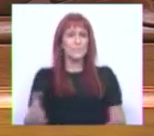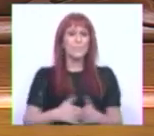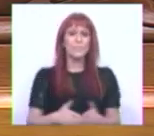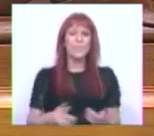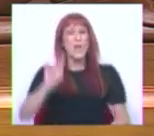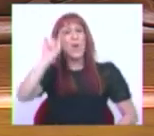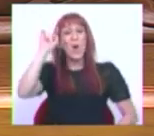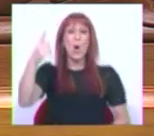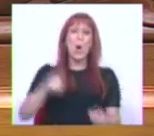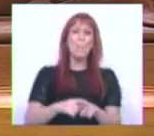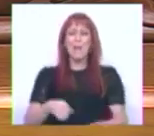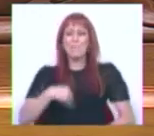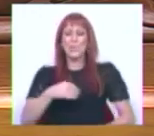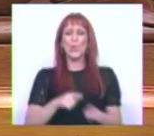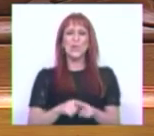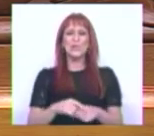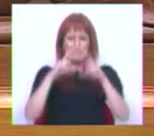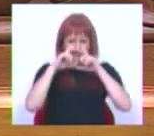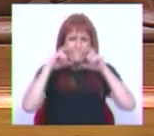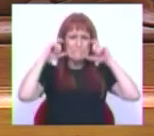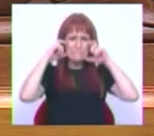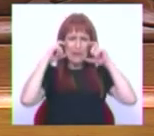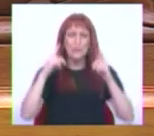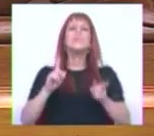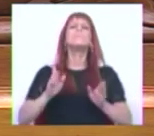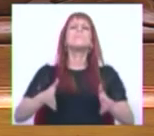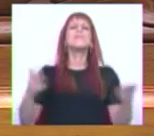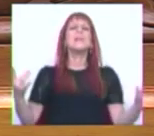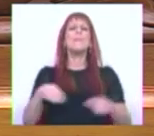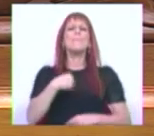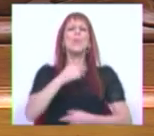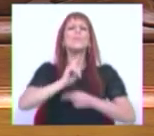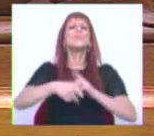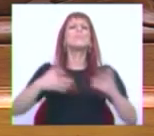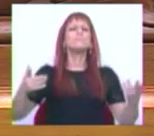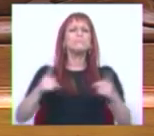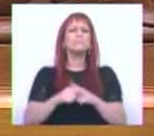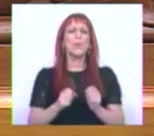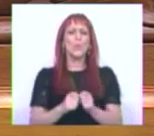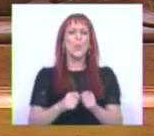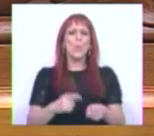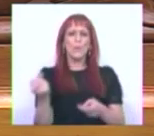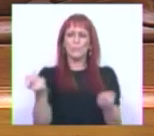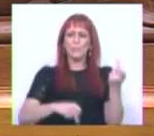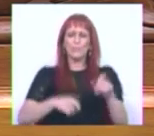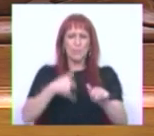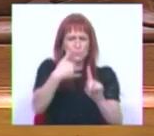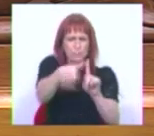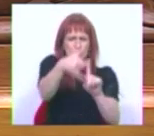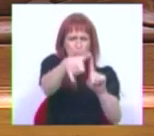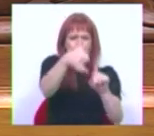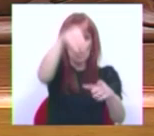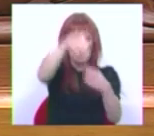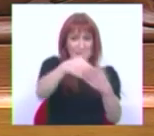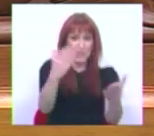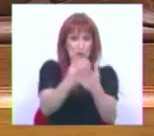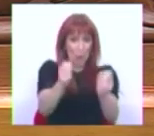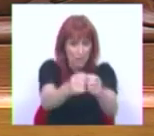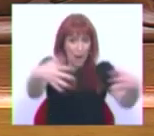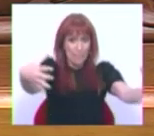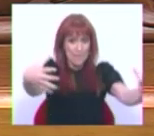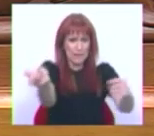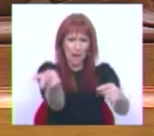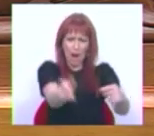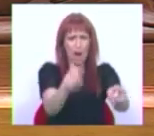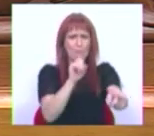Em vez de se preocuparem com as máscaras, deviam era preocupar-se com o aumento de casos de bullying nas escolas. Esse fenómeno